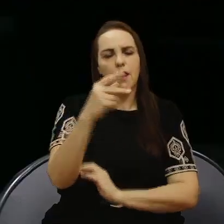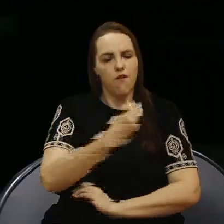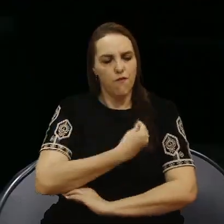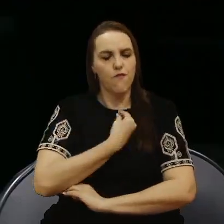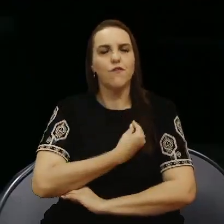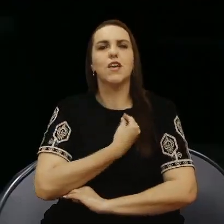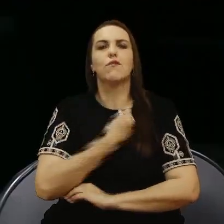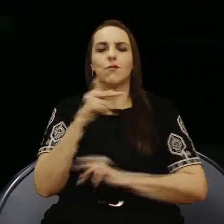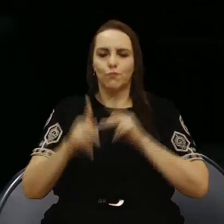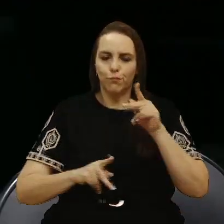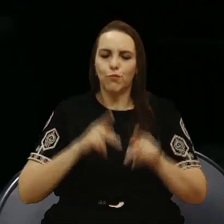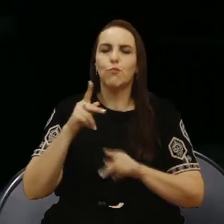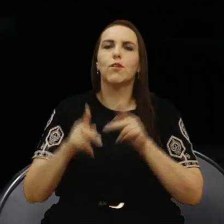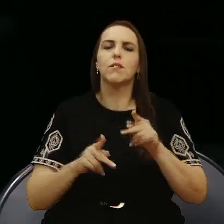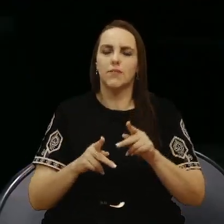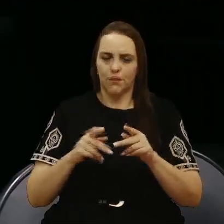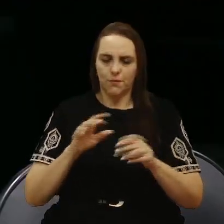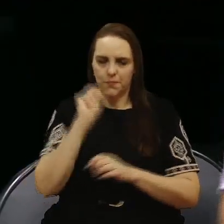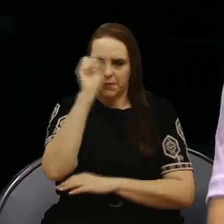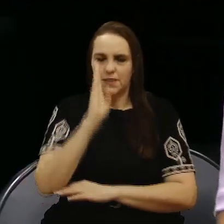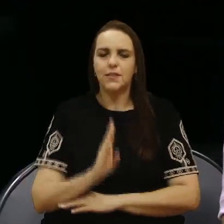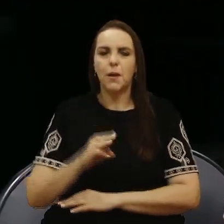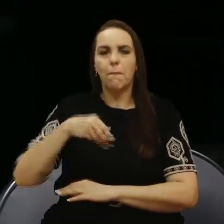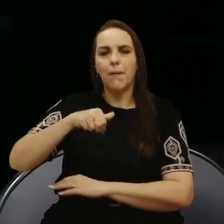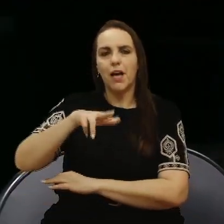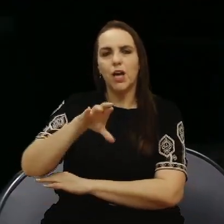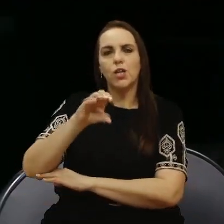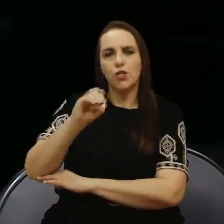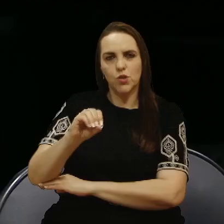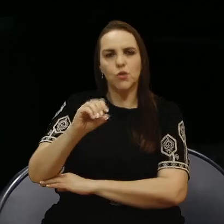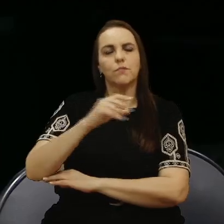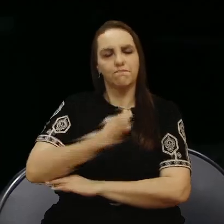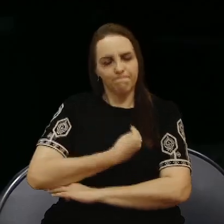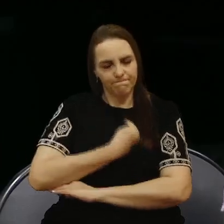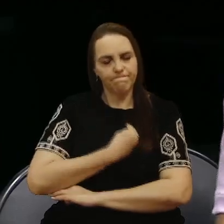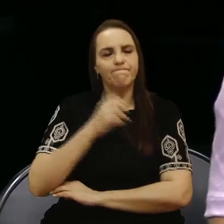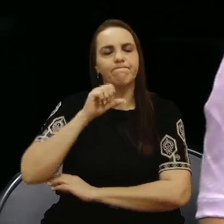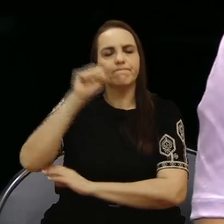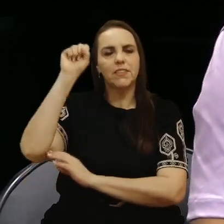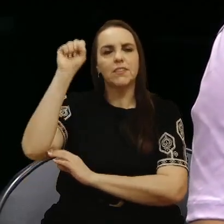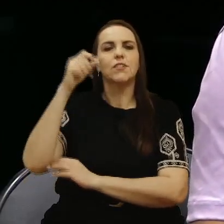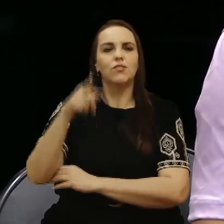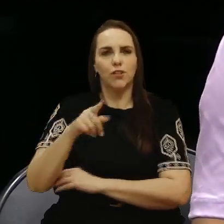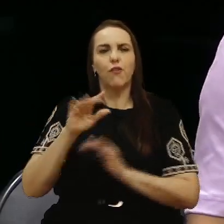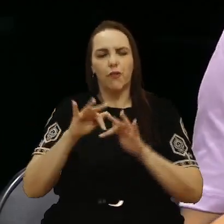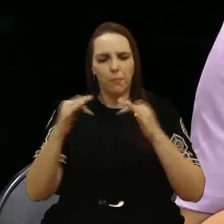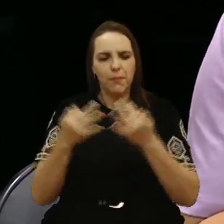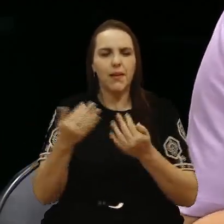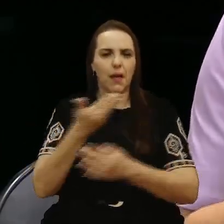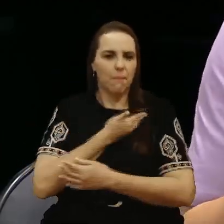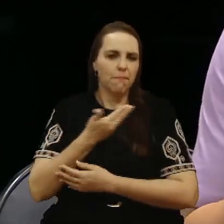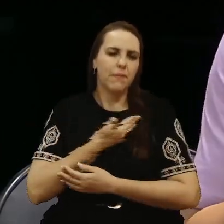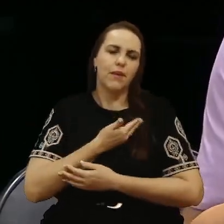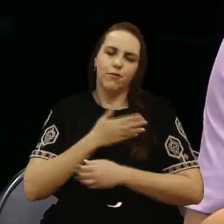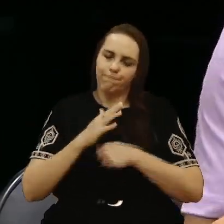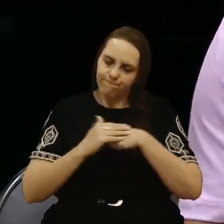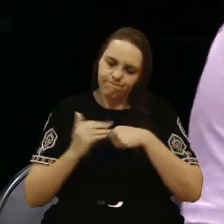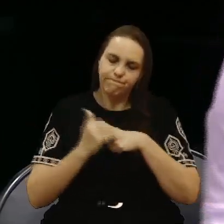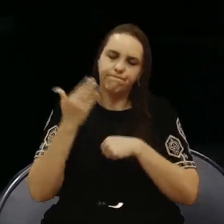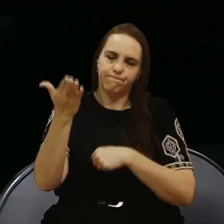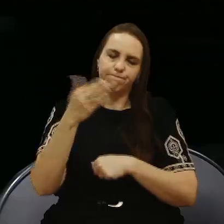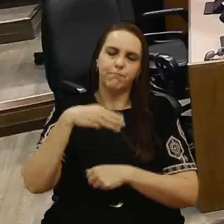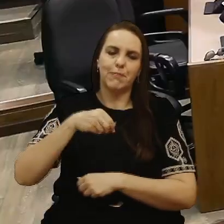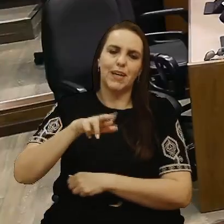Márcio Cabreira presente, portanto, esses são os votos de pesar à família, aos amigos e aos camaradas pelo falecimento do querido Márcio Cabreira. Obrigado,